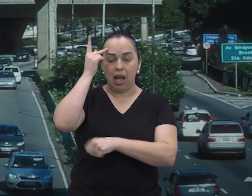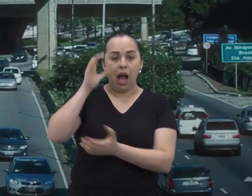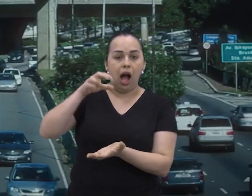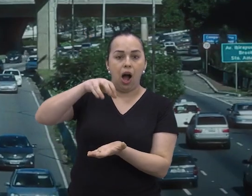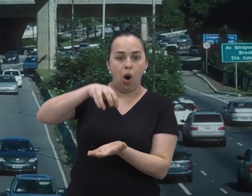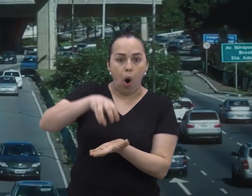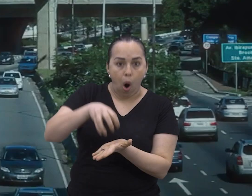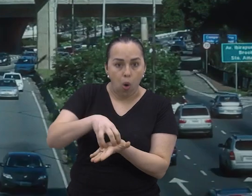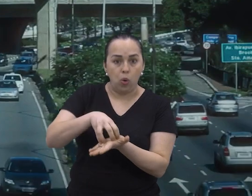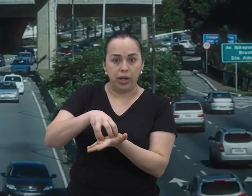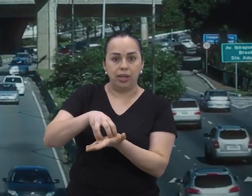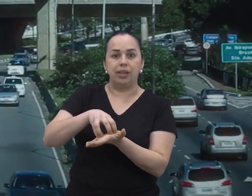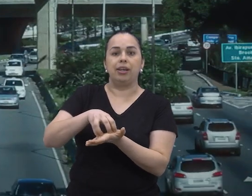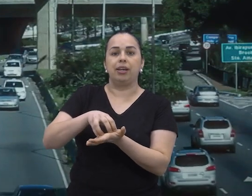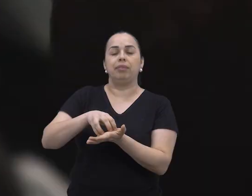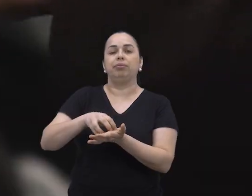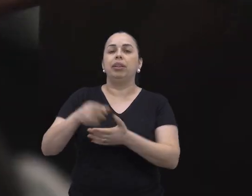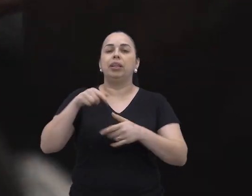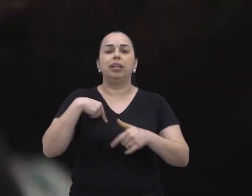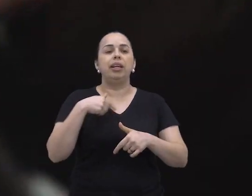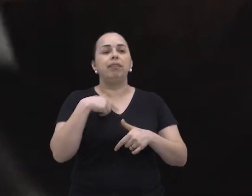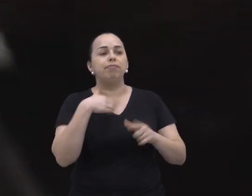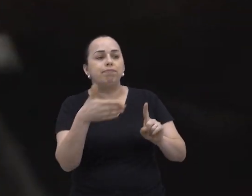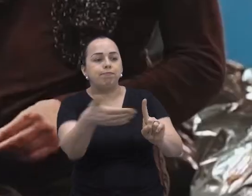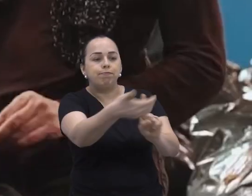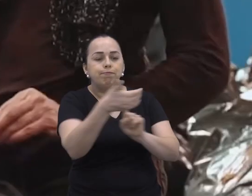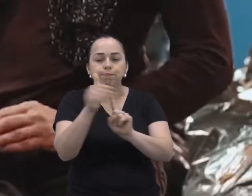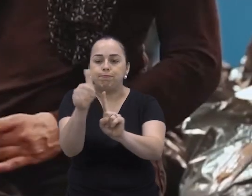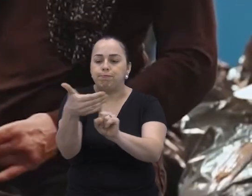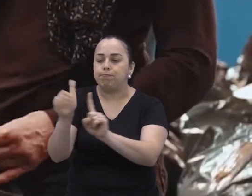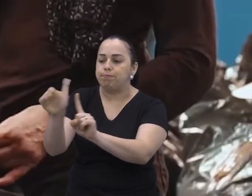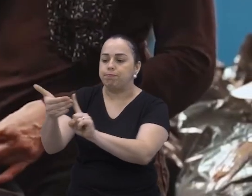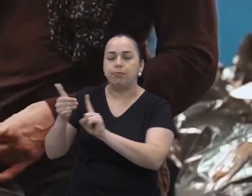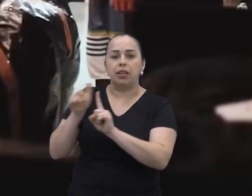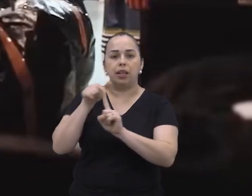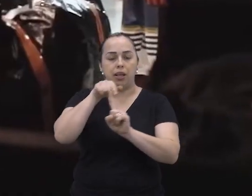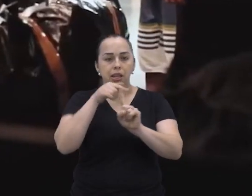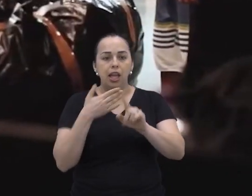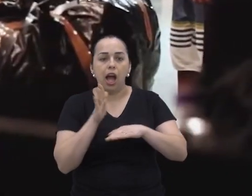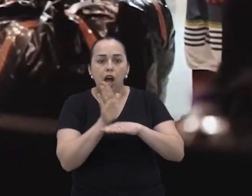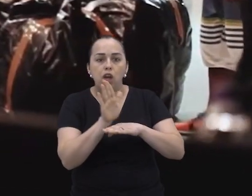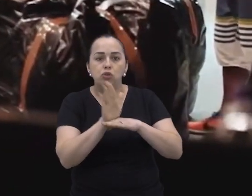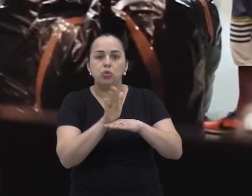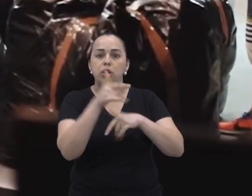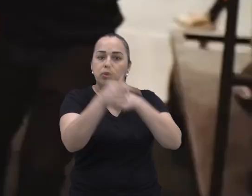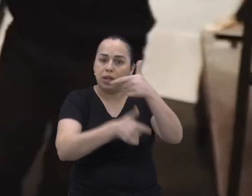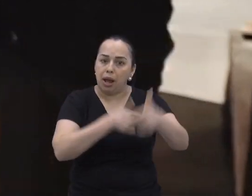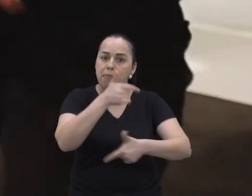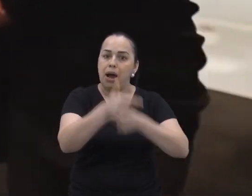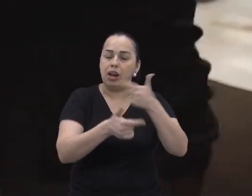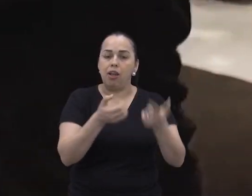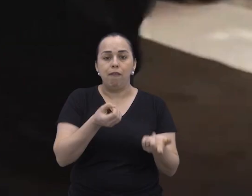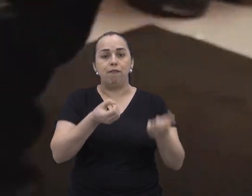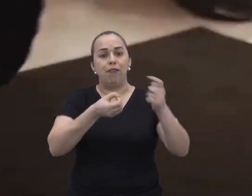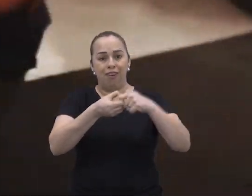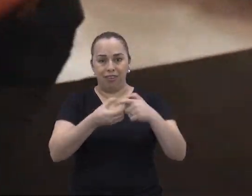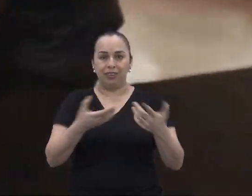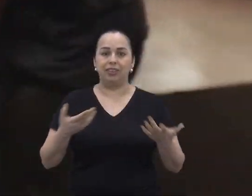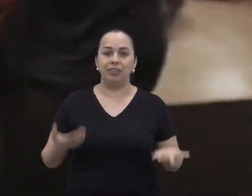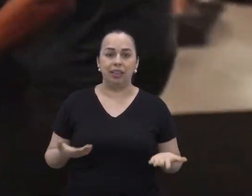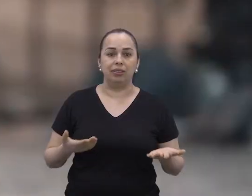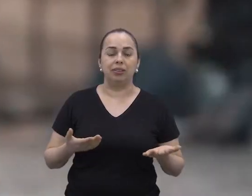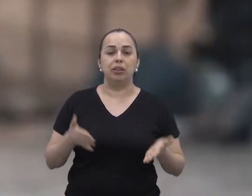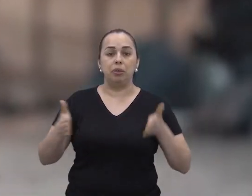Invisível realiza um trabalho semelhante, que faz acolhimento e inclusão produtiva por meio da reinserção no mercado